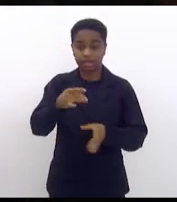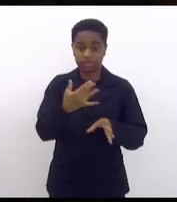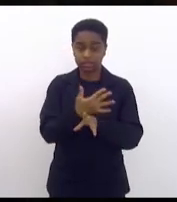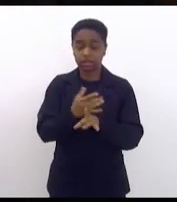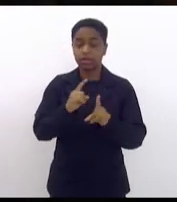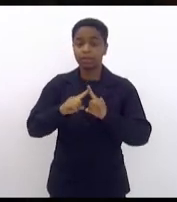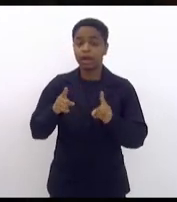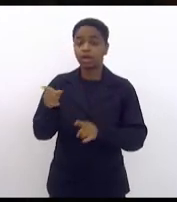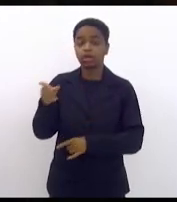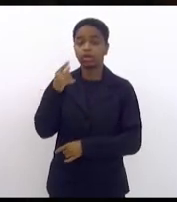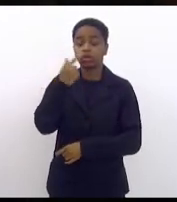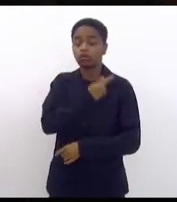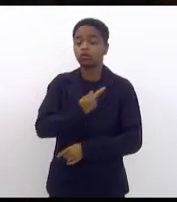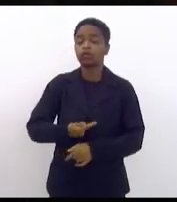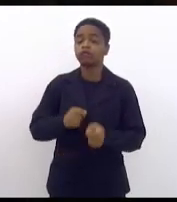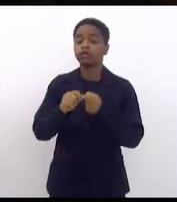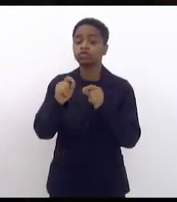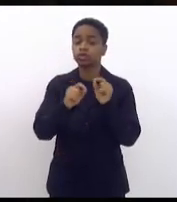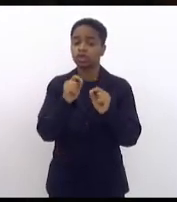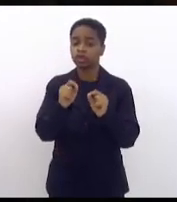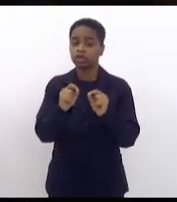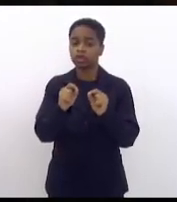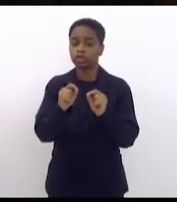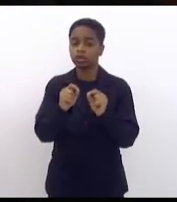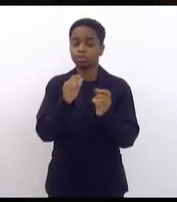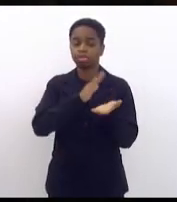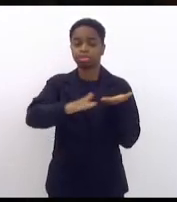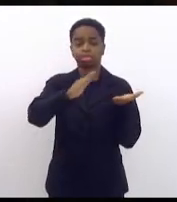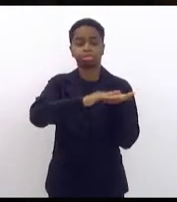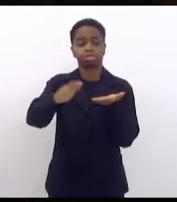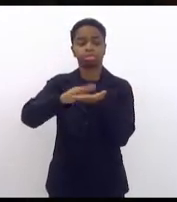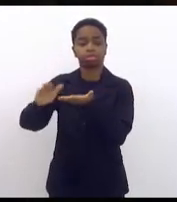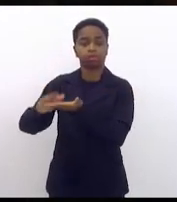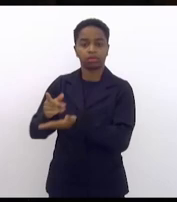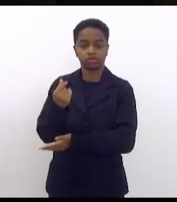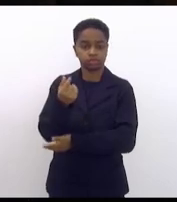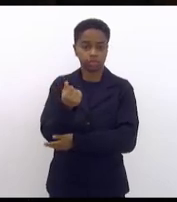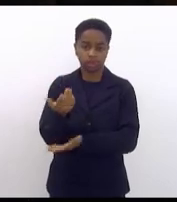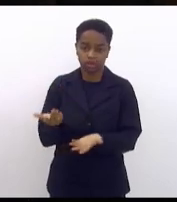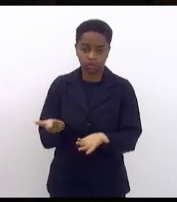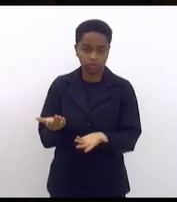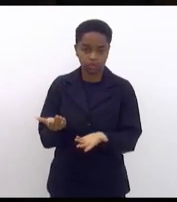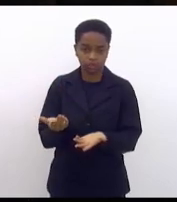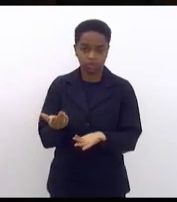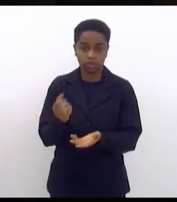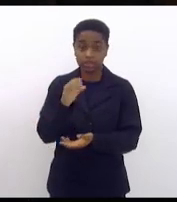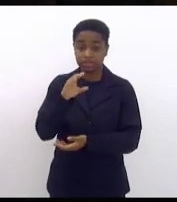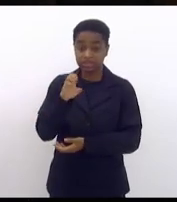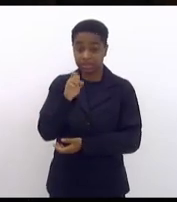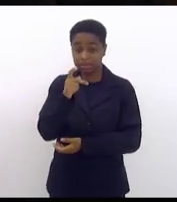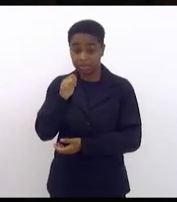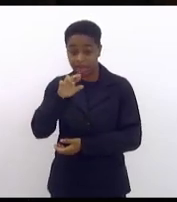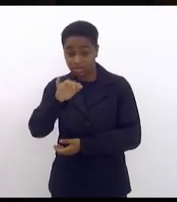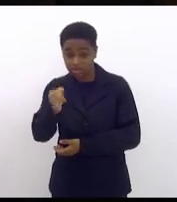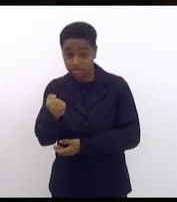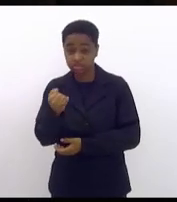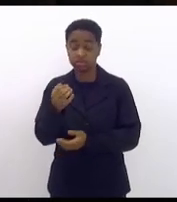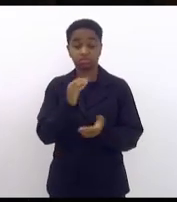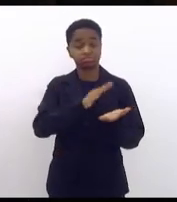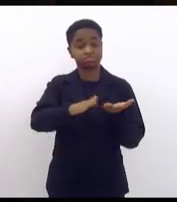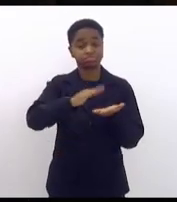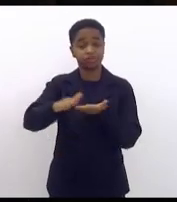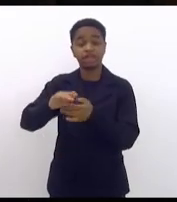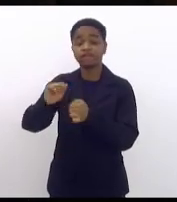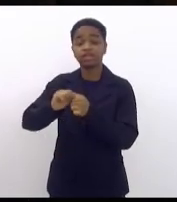SEDAI? O dinheiro foi queimado no CEPERJ, o dinheiro foi queimado em